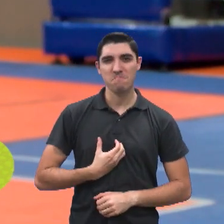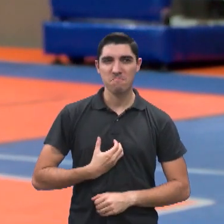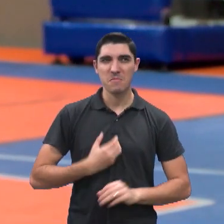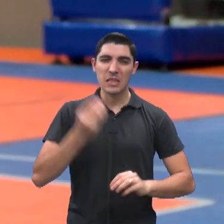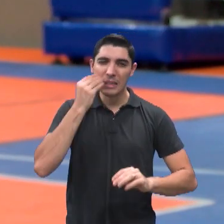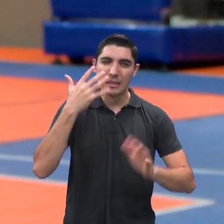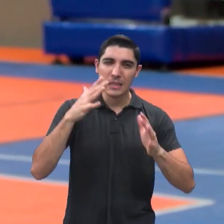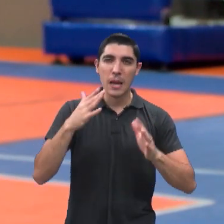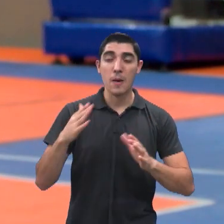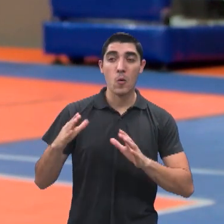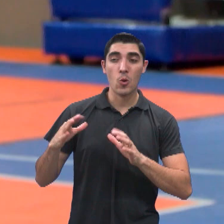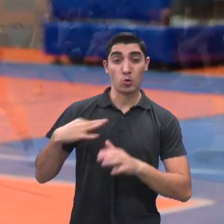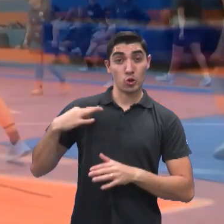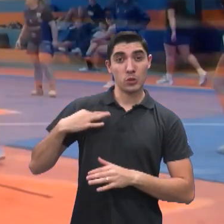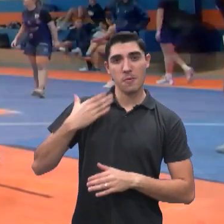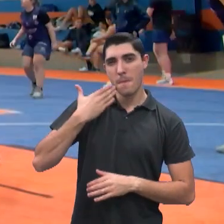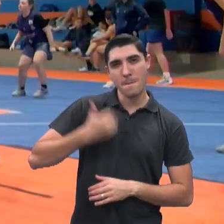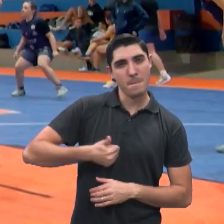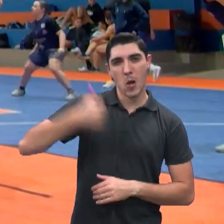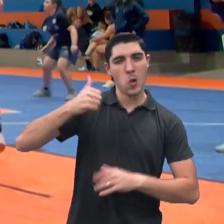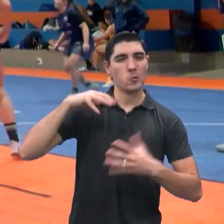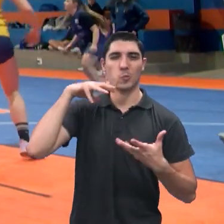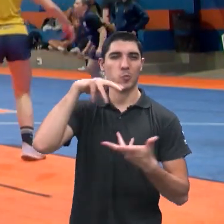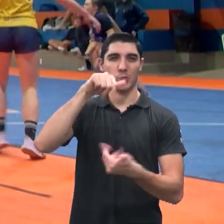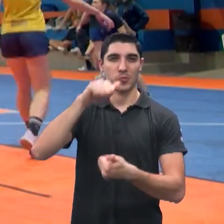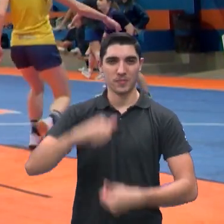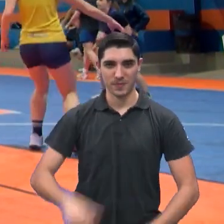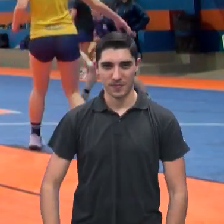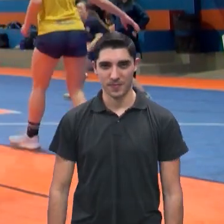as melhores do mundo.